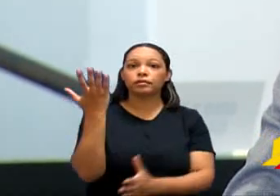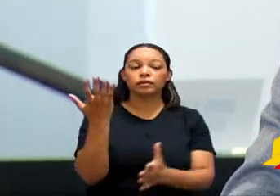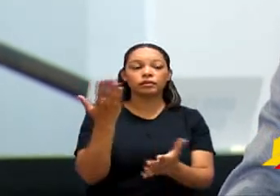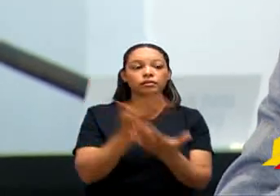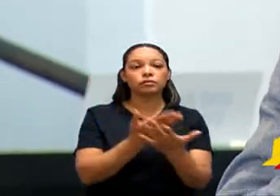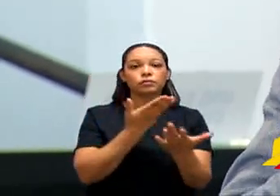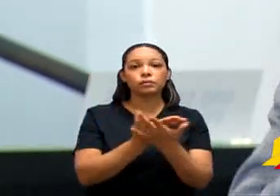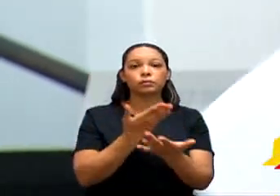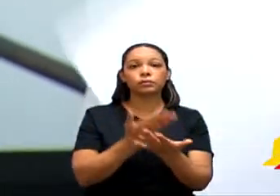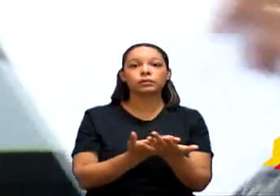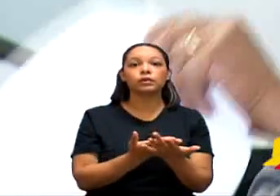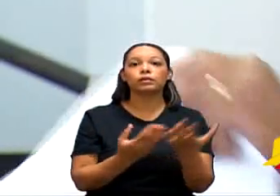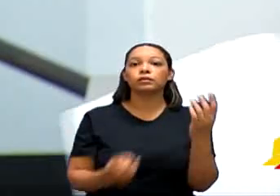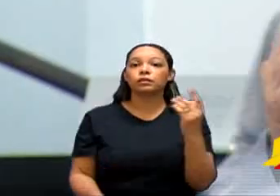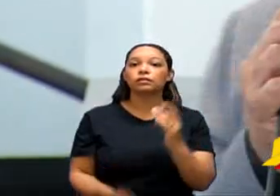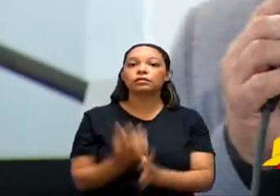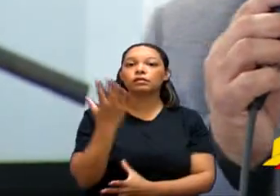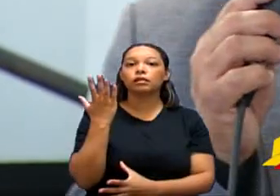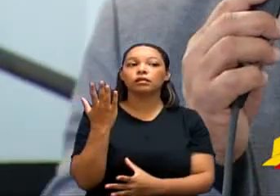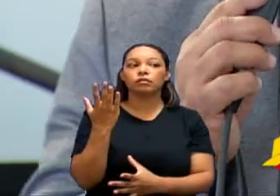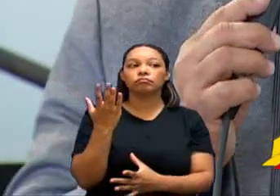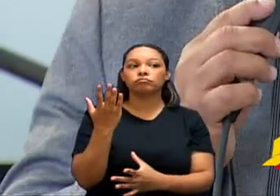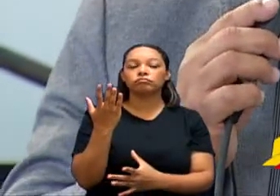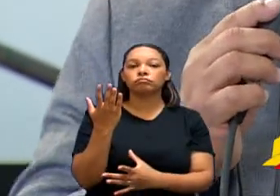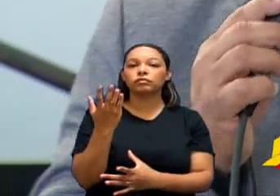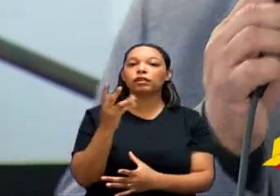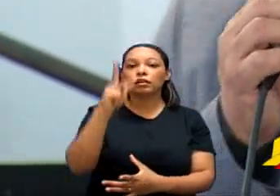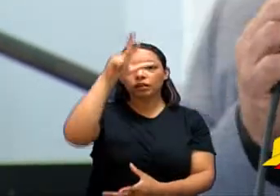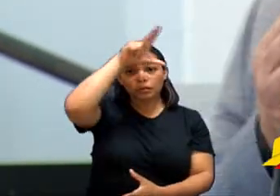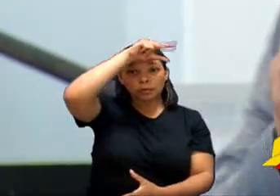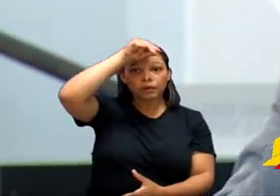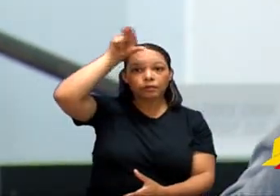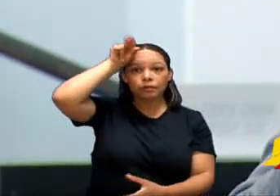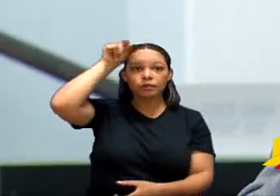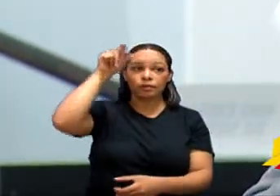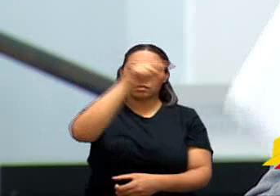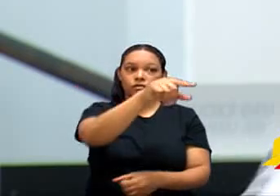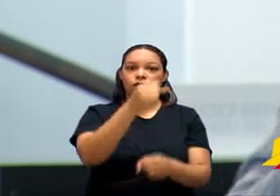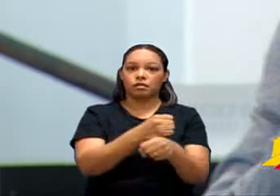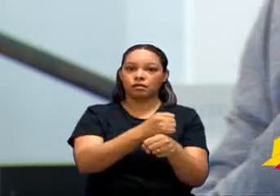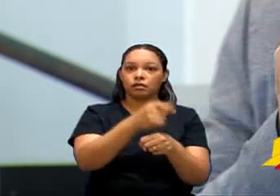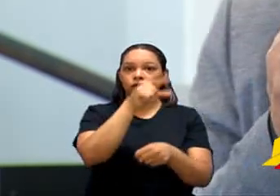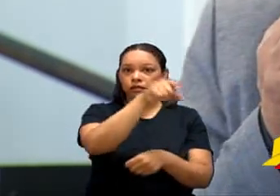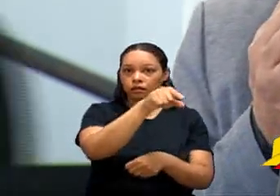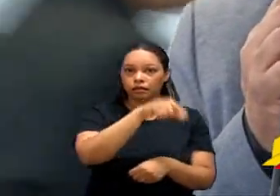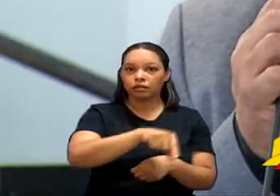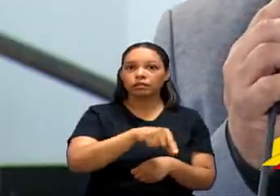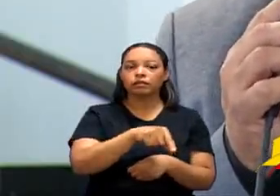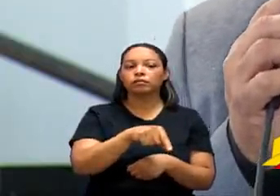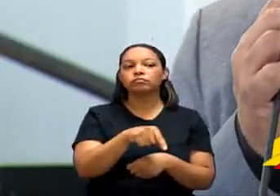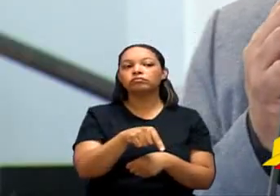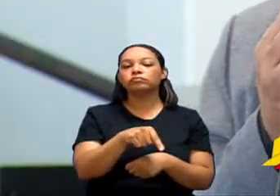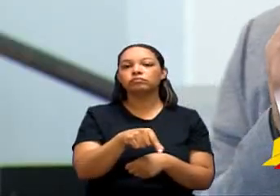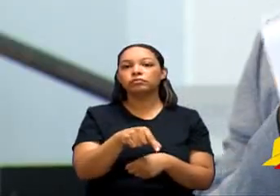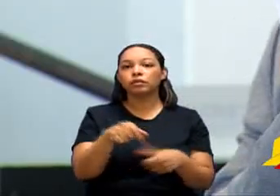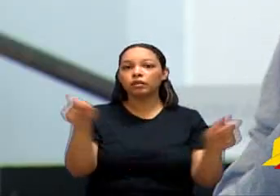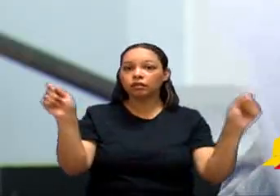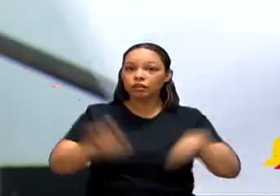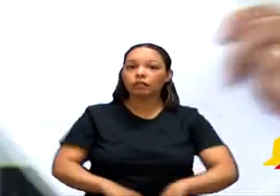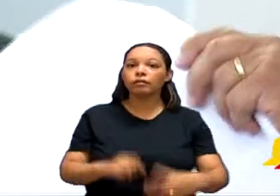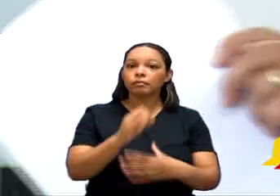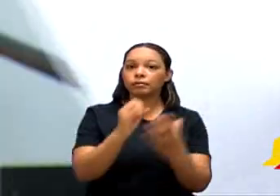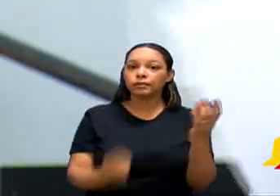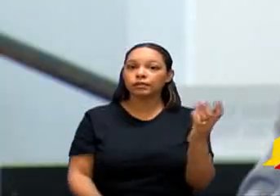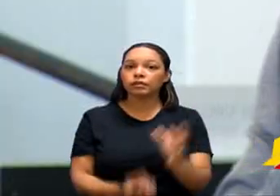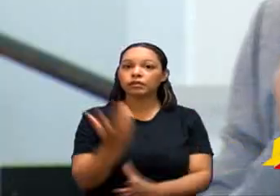Feira da Barganha por determinação do prefeito naquela época, mas hoje, com essa mudança na área que você está propondo,